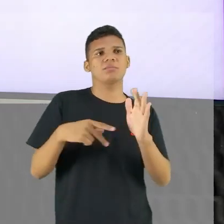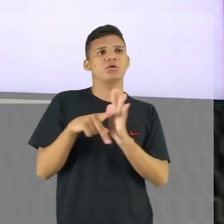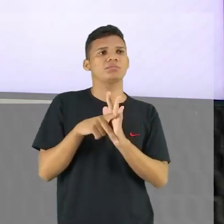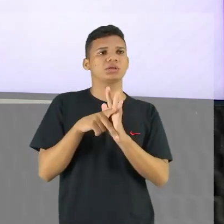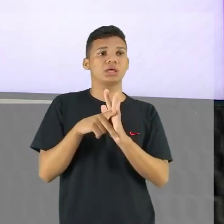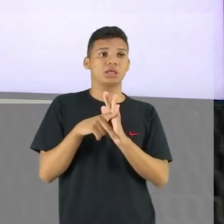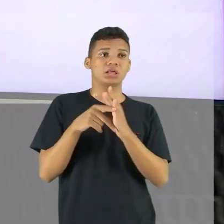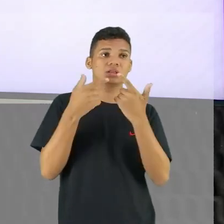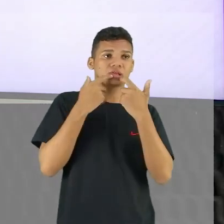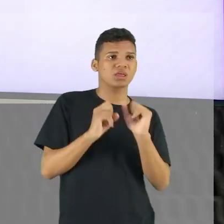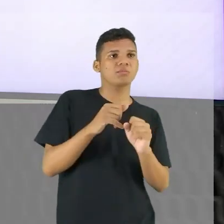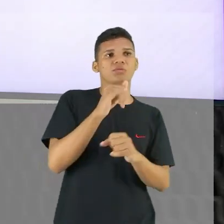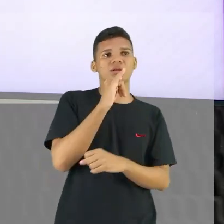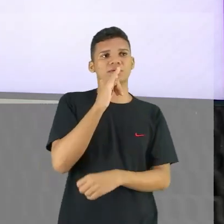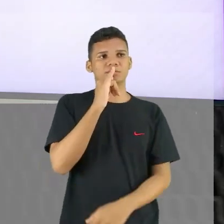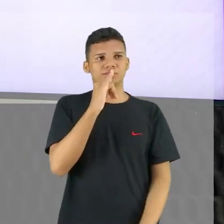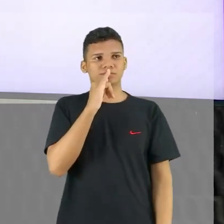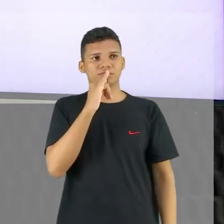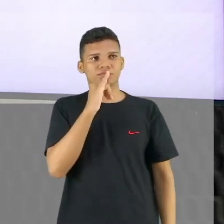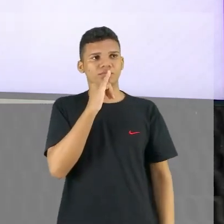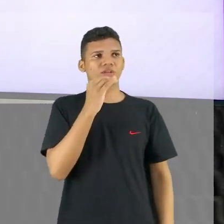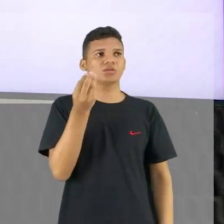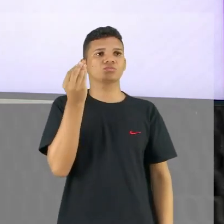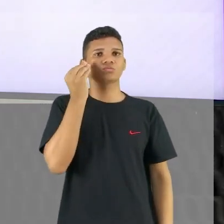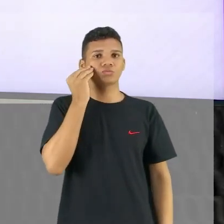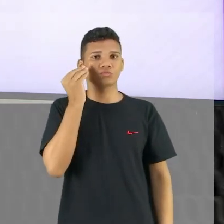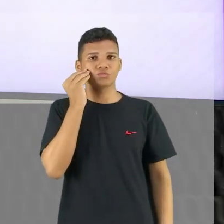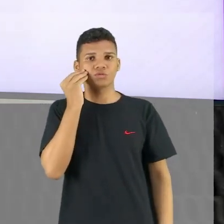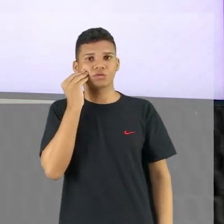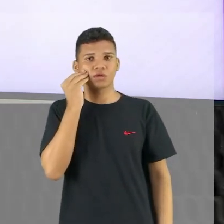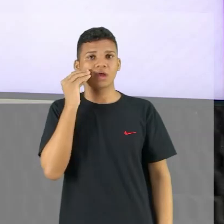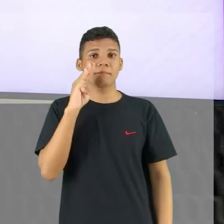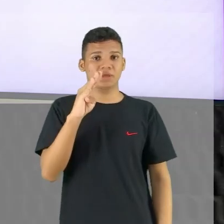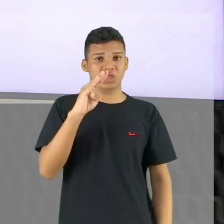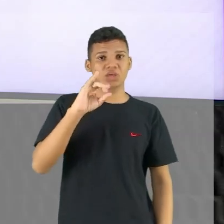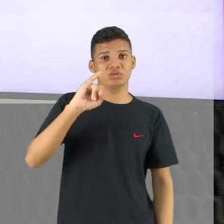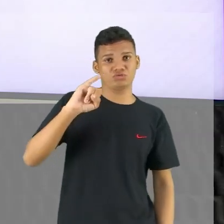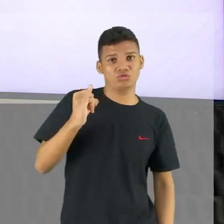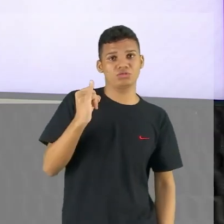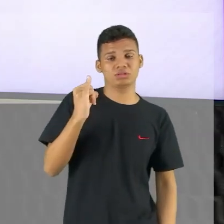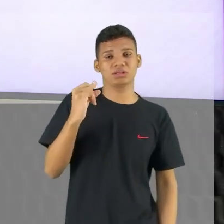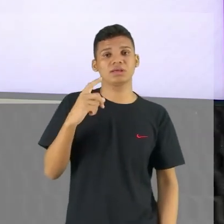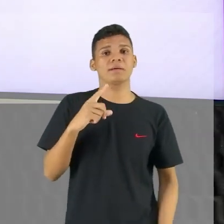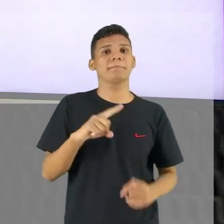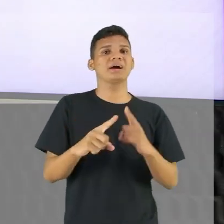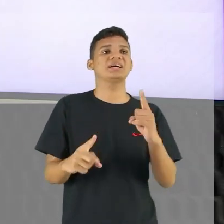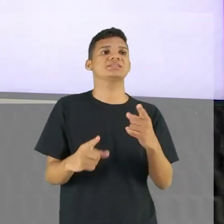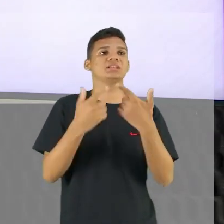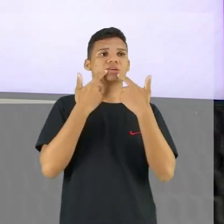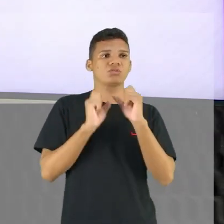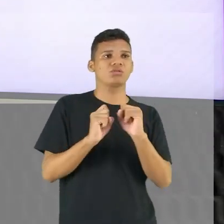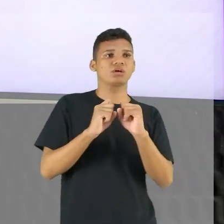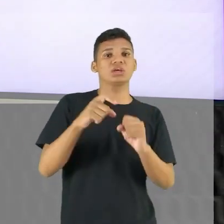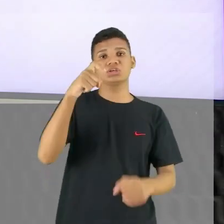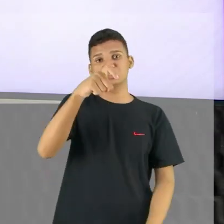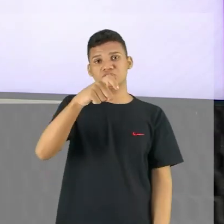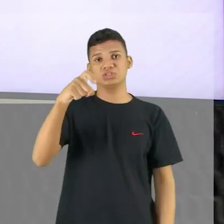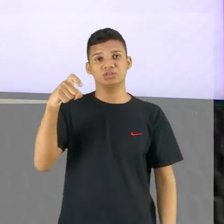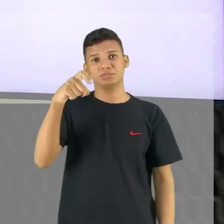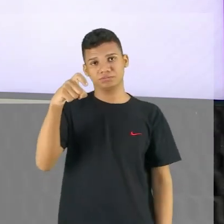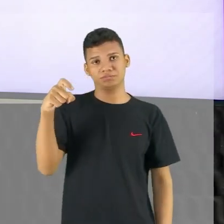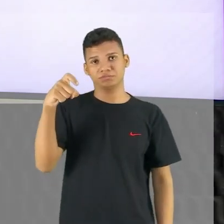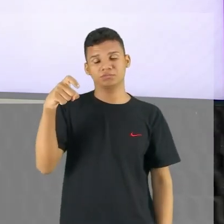inglesa? É o beijinho, que a gente coloca em português BJ, a abreviação. Em inglês, a abreviação seria esse